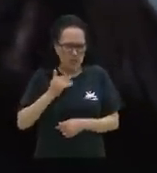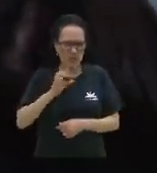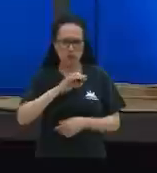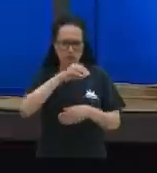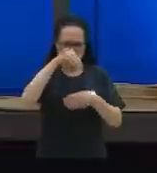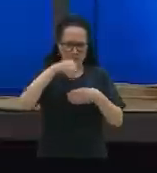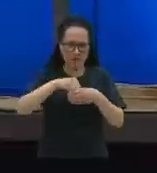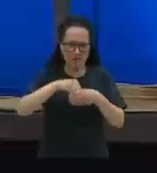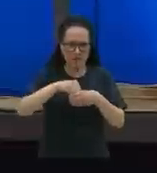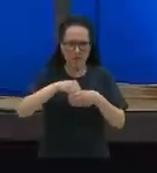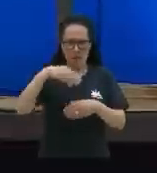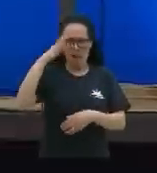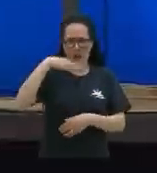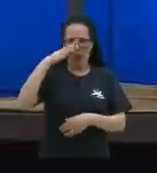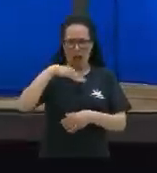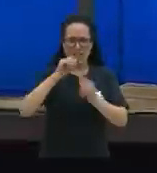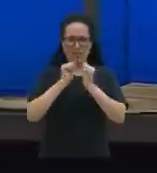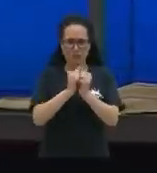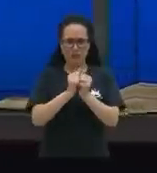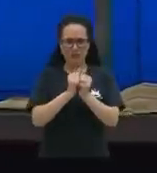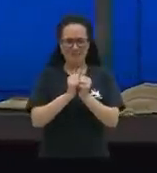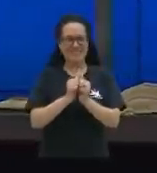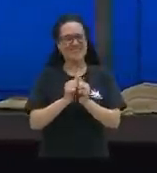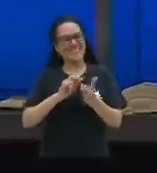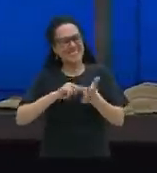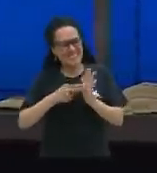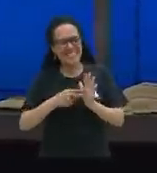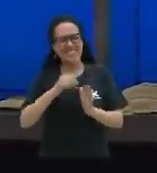Mas é uma mulher forte, maravilhosa.